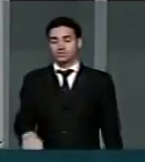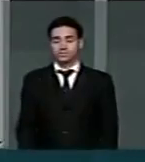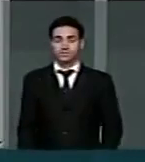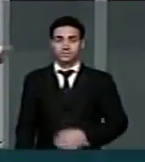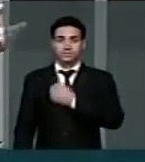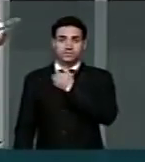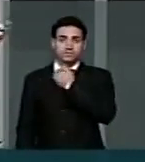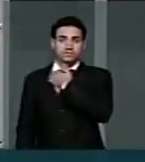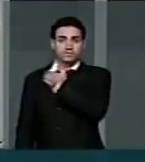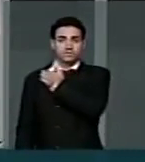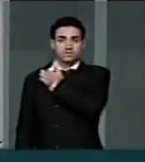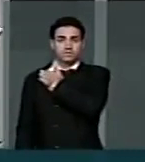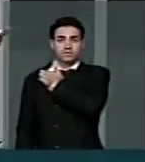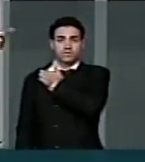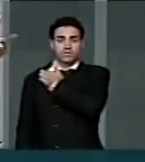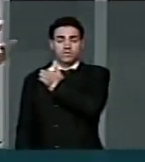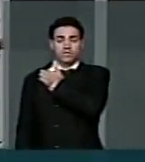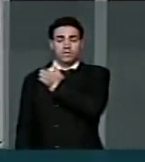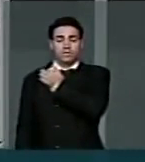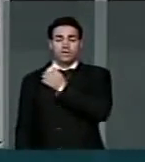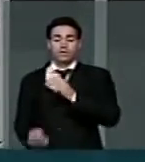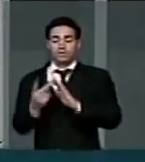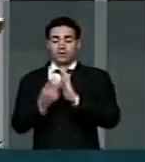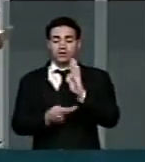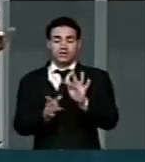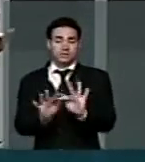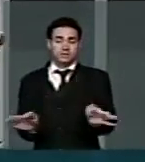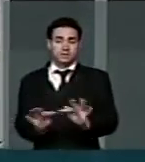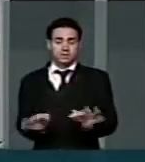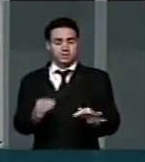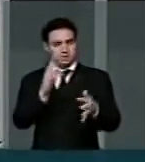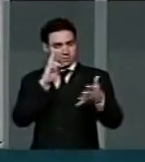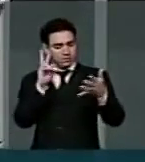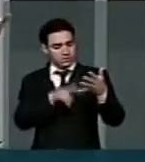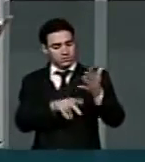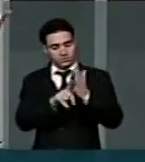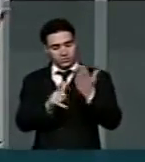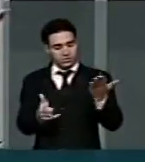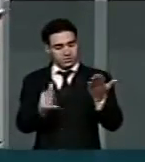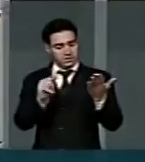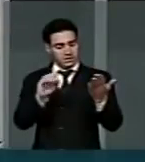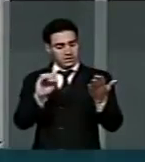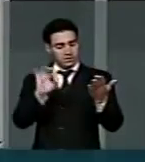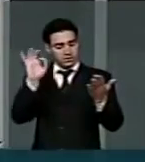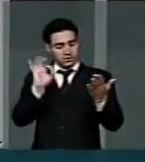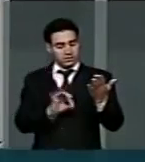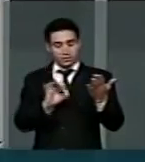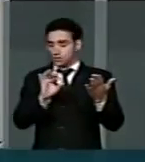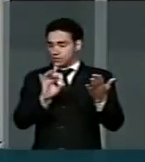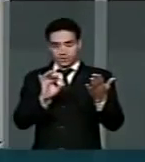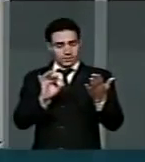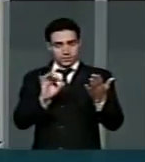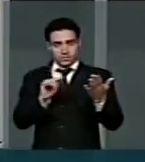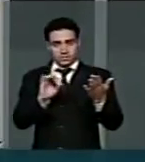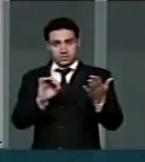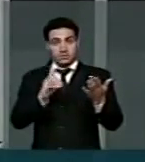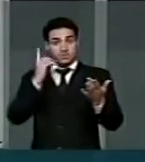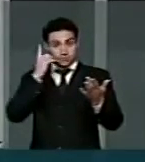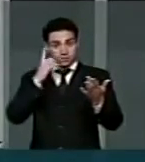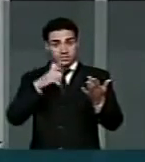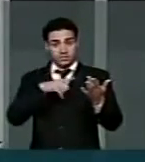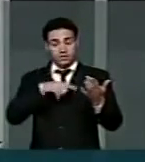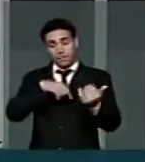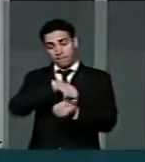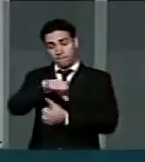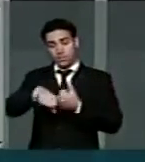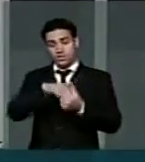por fim, um projeto absolutamente singelo. Como eu li nos jornais que 70 deputados estão trocando de partido